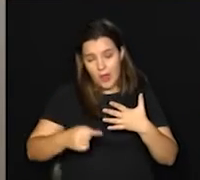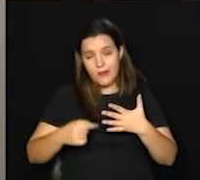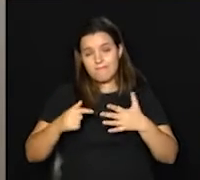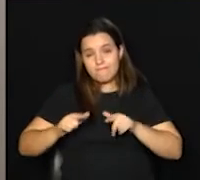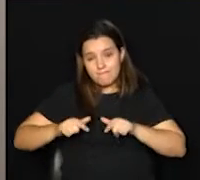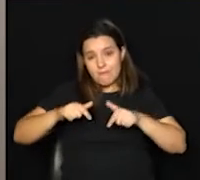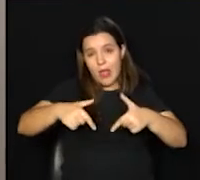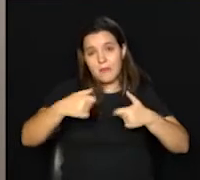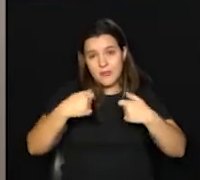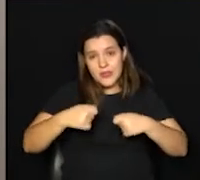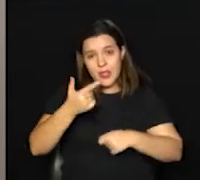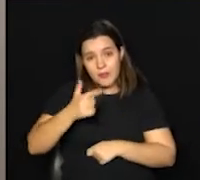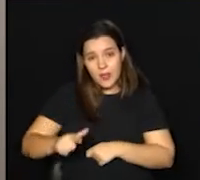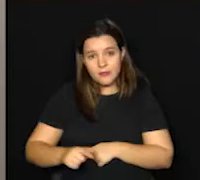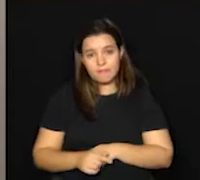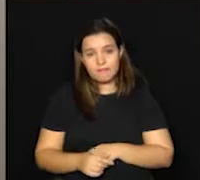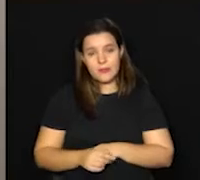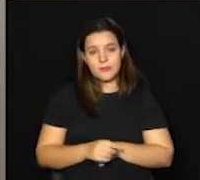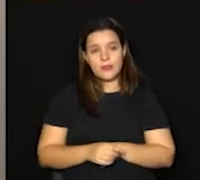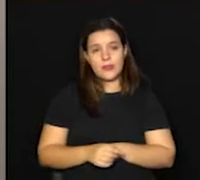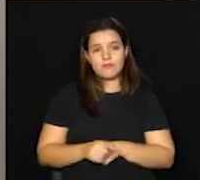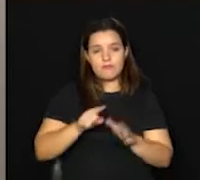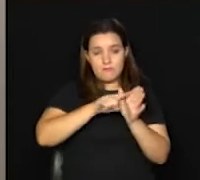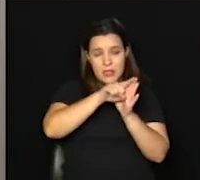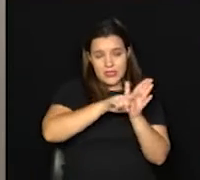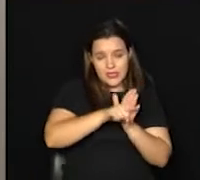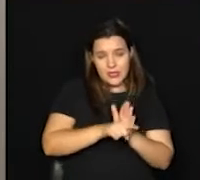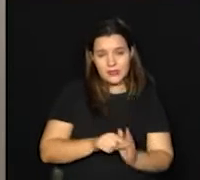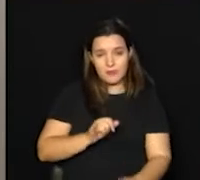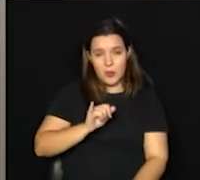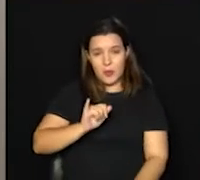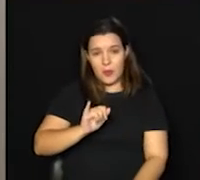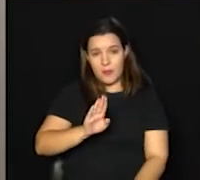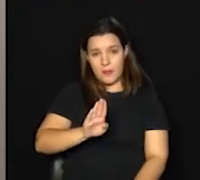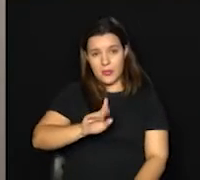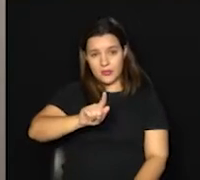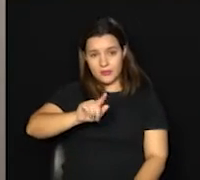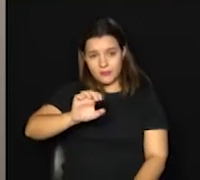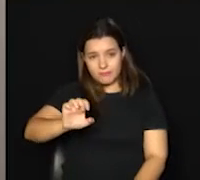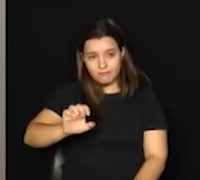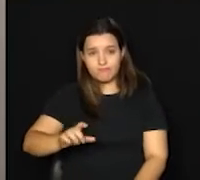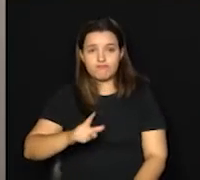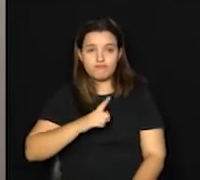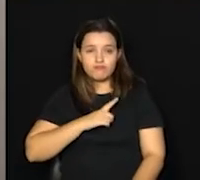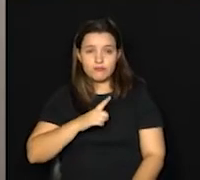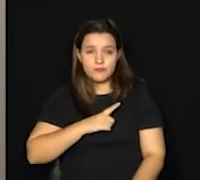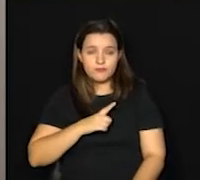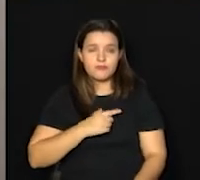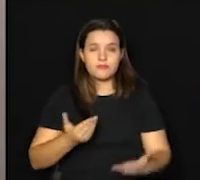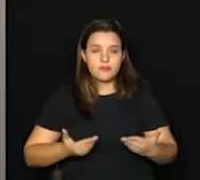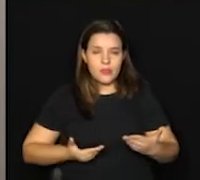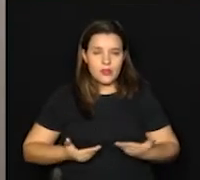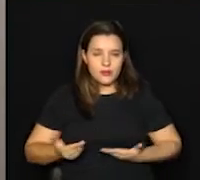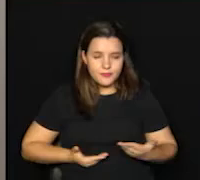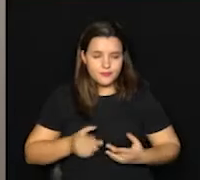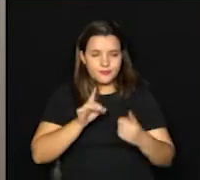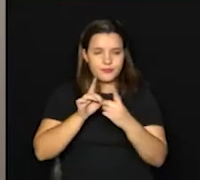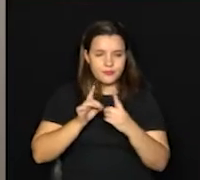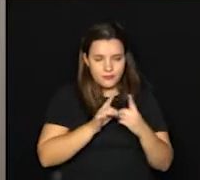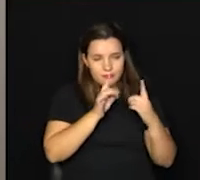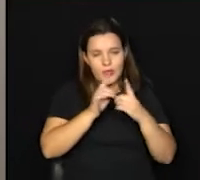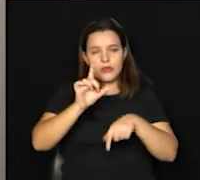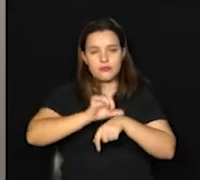atividade, indiquem, né, algumas altas mensais na atividade da indústria, serviços e